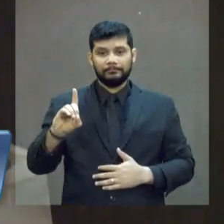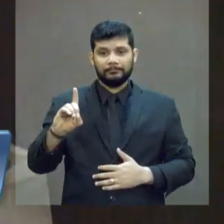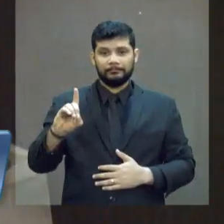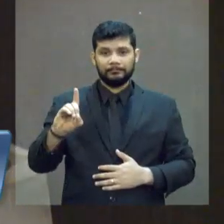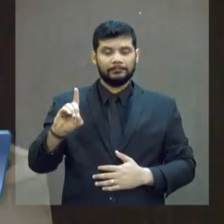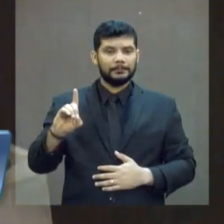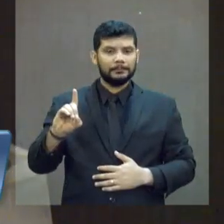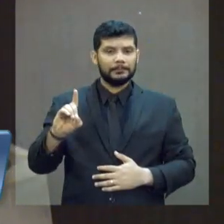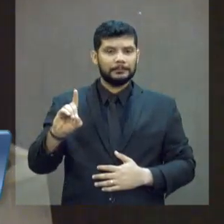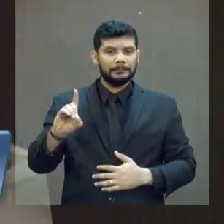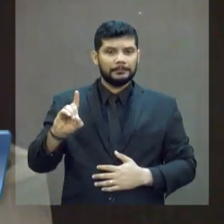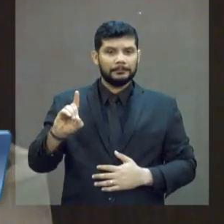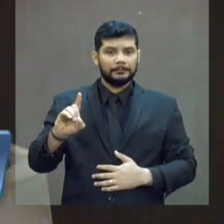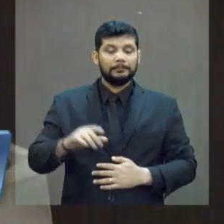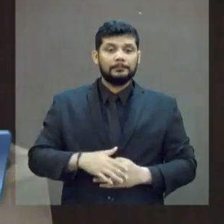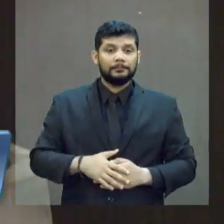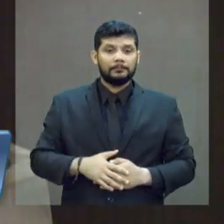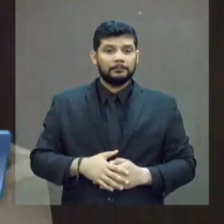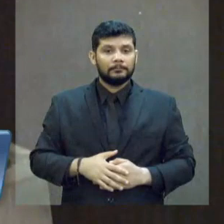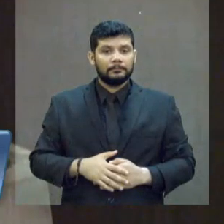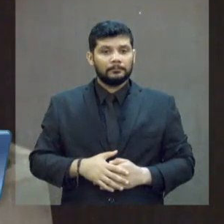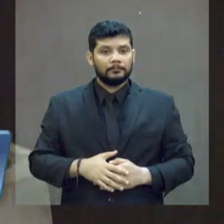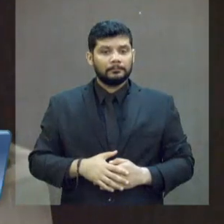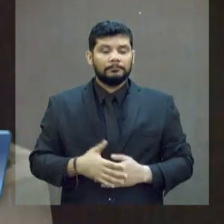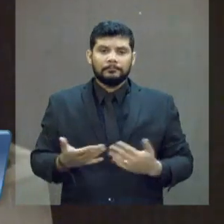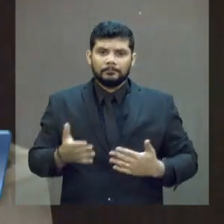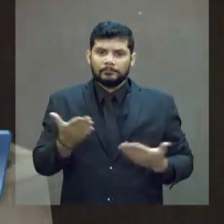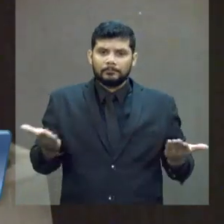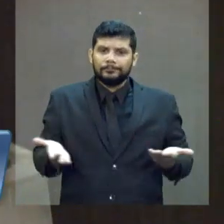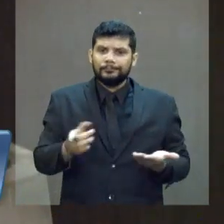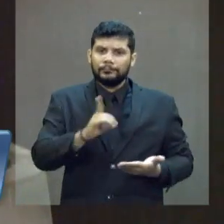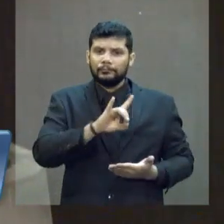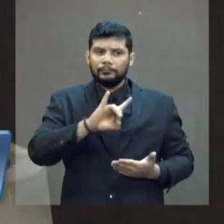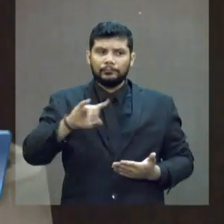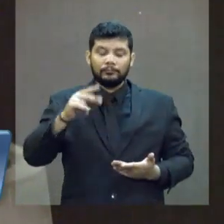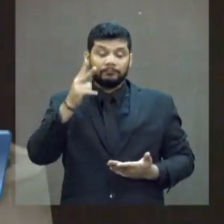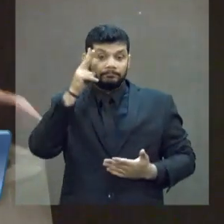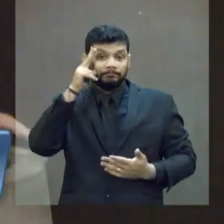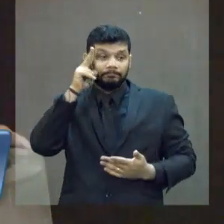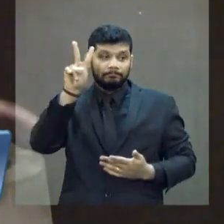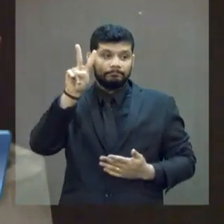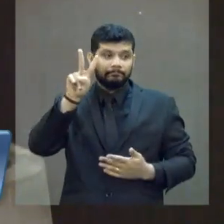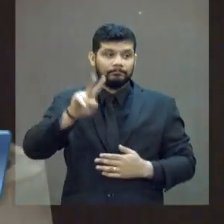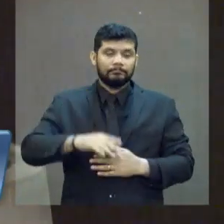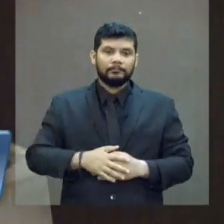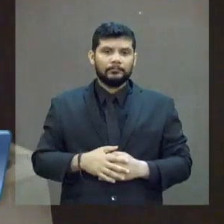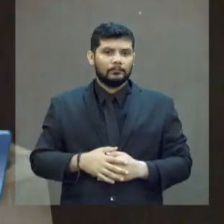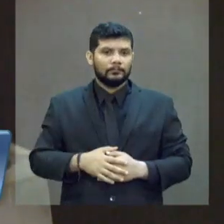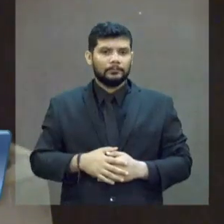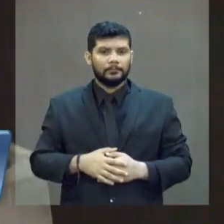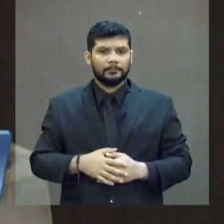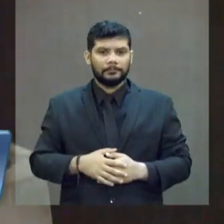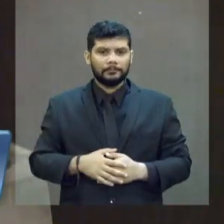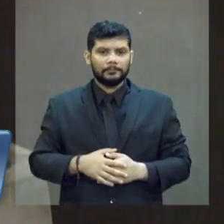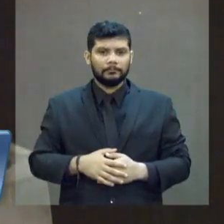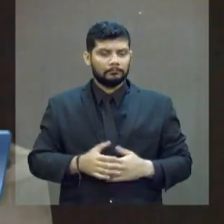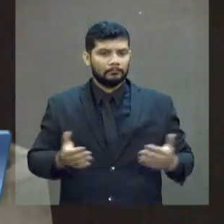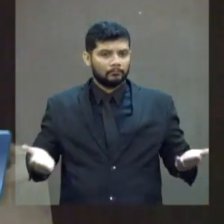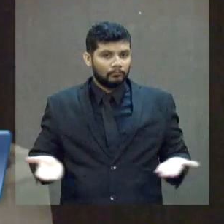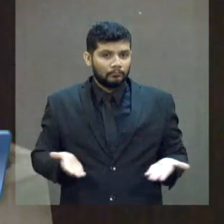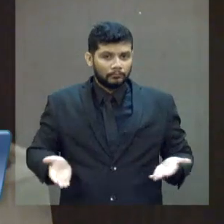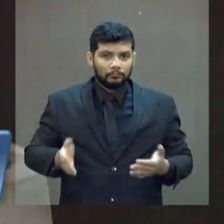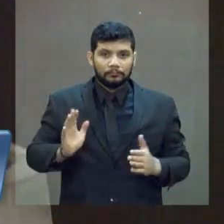Eu queria fazer alusão a essa data. Inclusive, hoje já foi lembrada